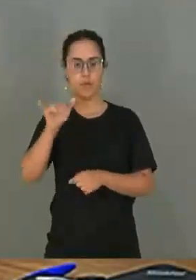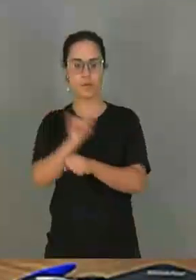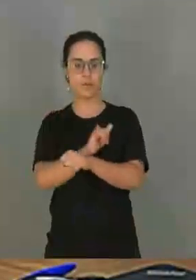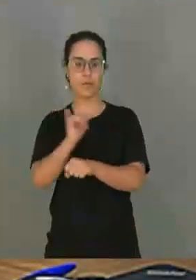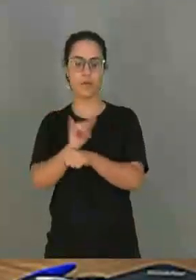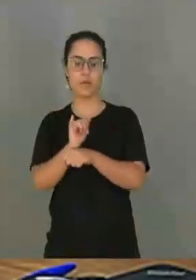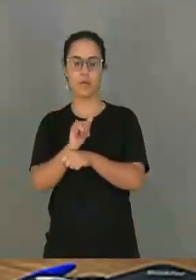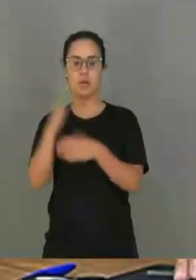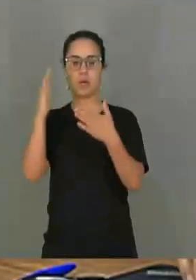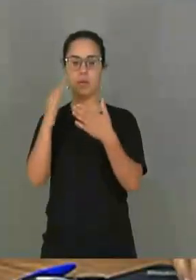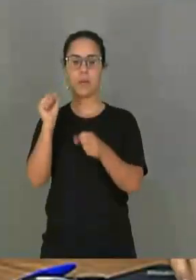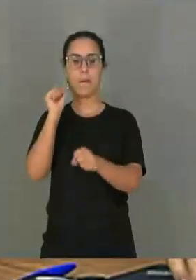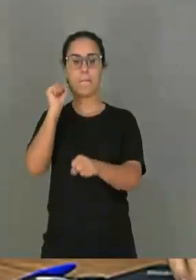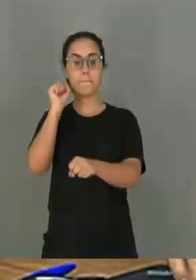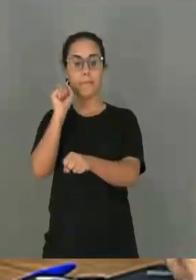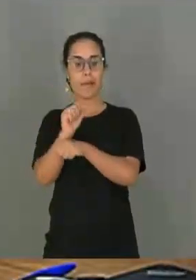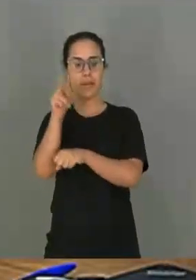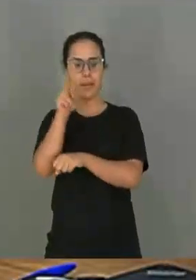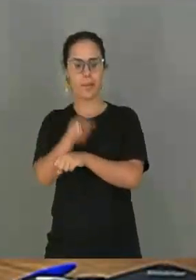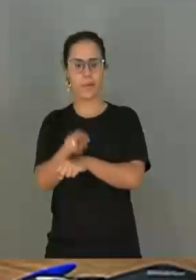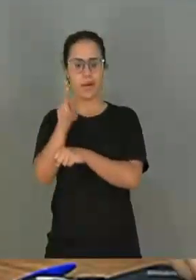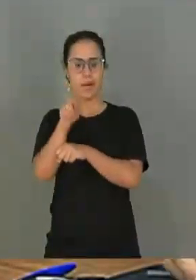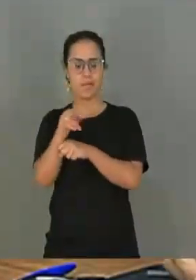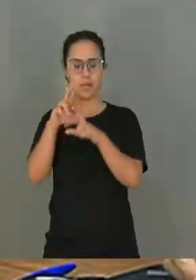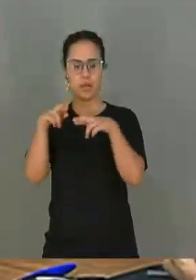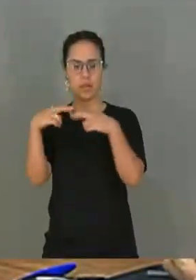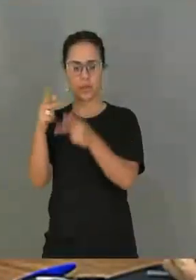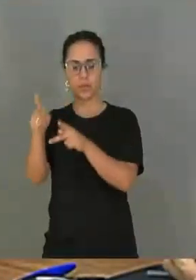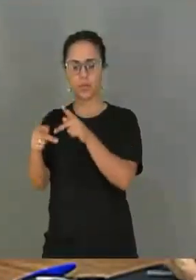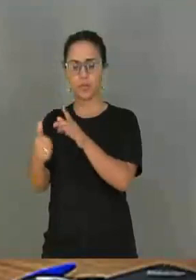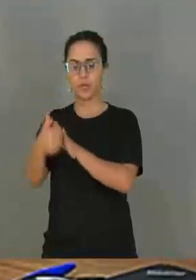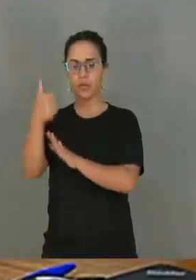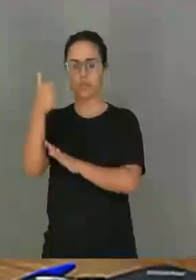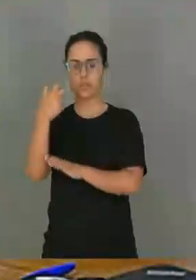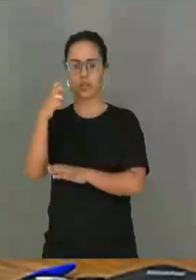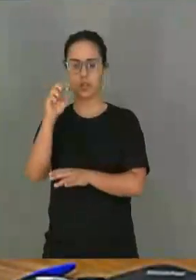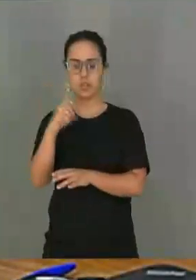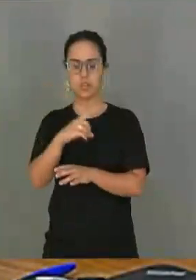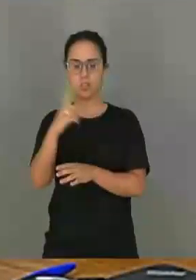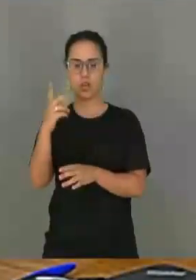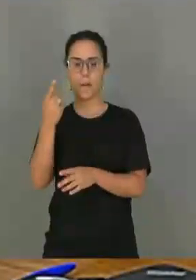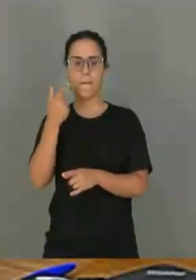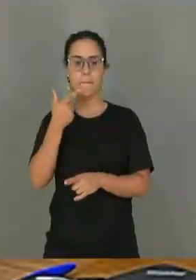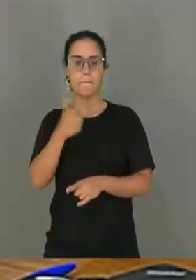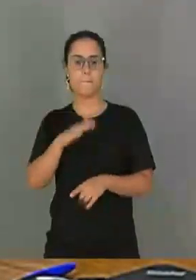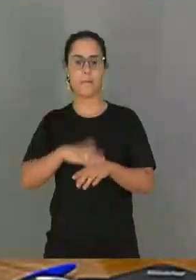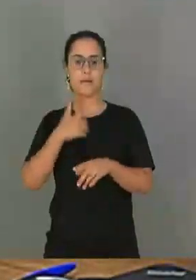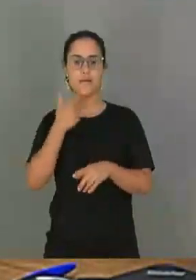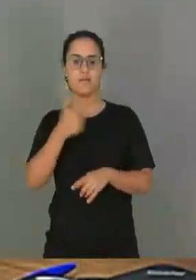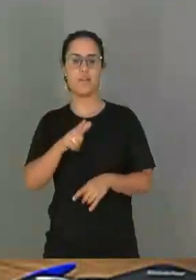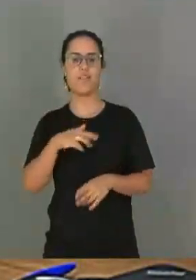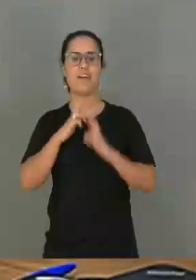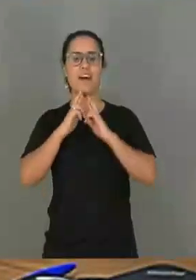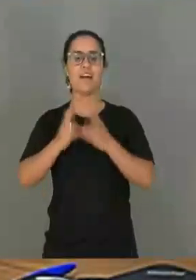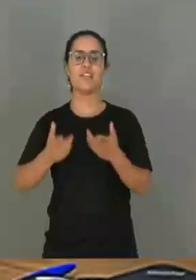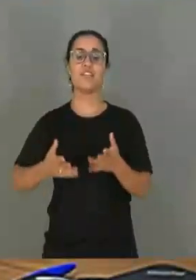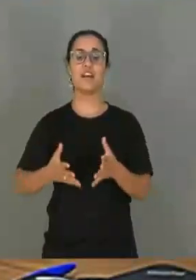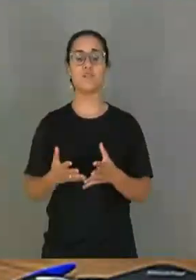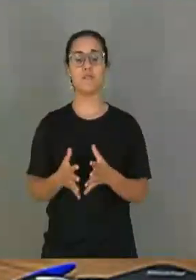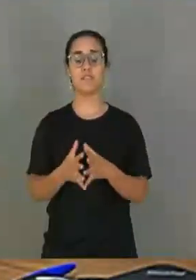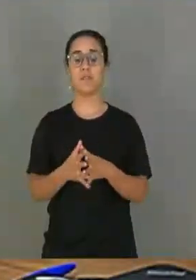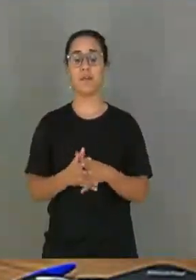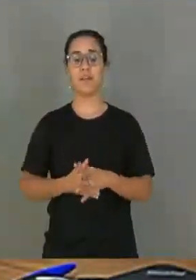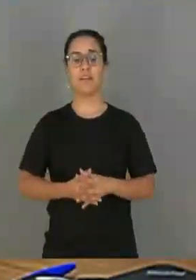Brasil parou para assistir aquela audiência pública de 15 dias atrás, mas ficou sem resposta.